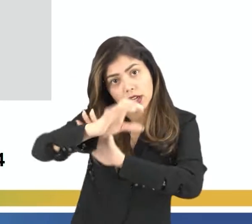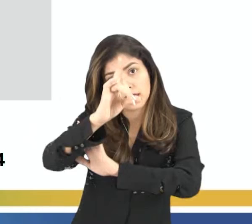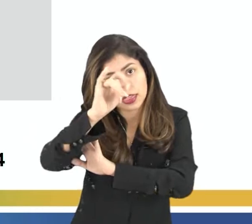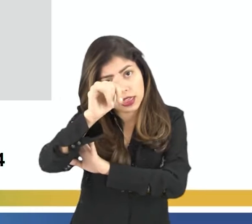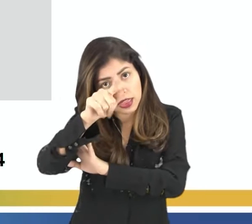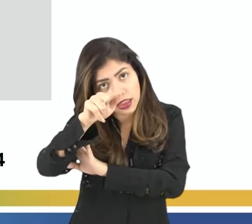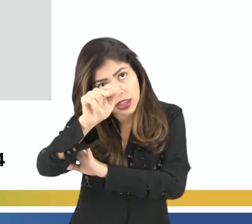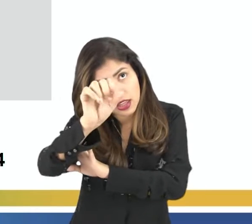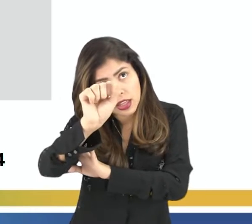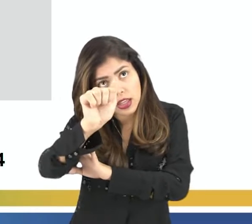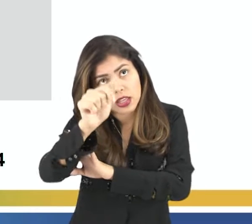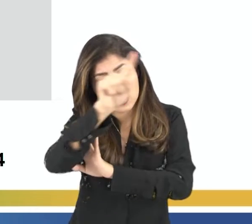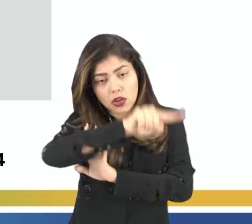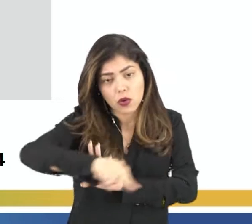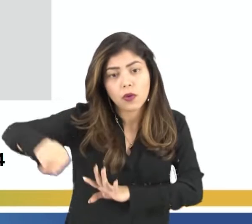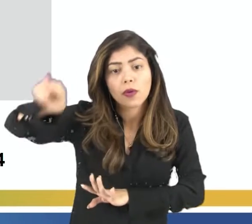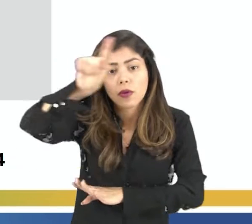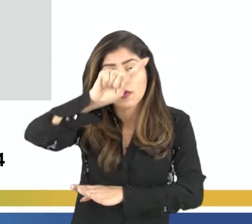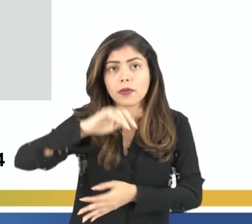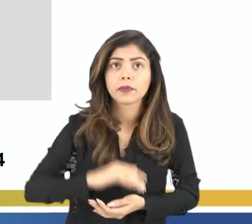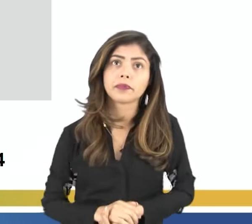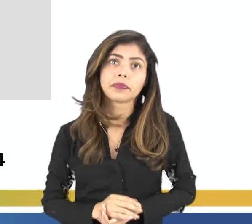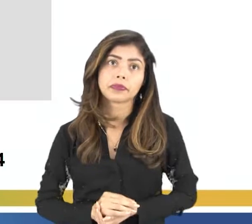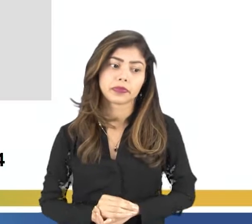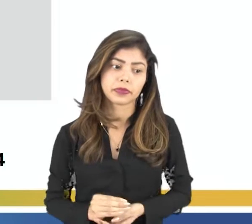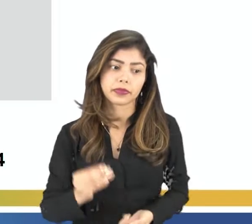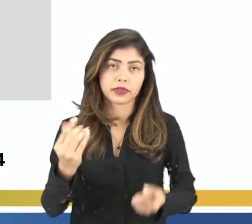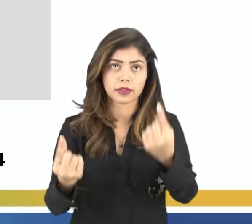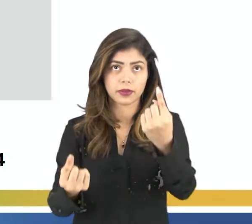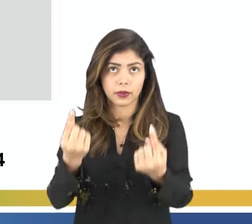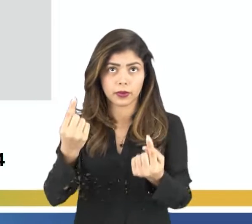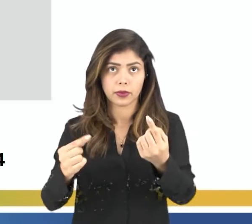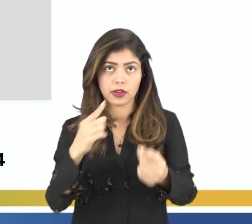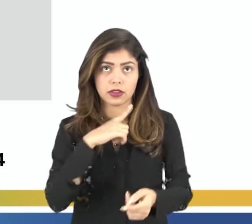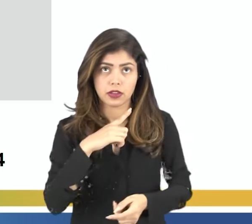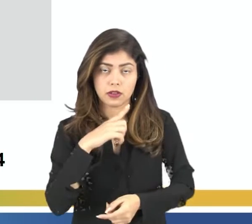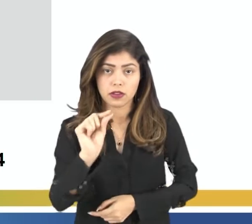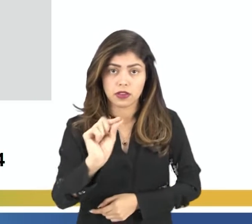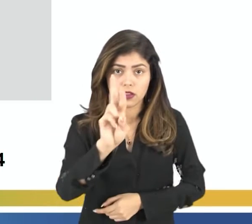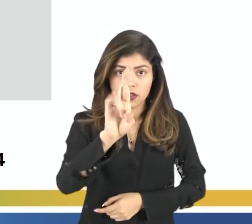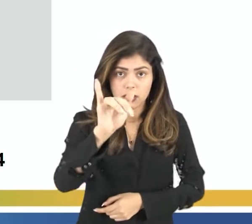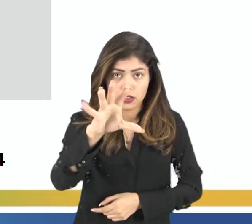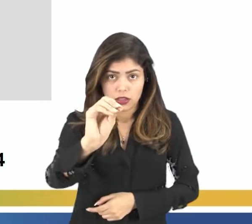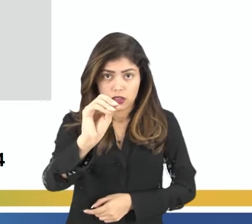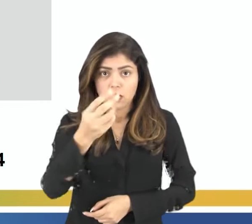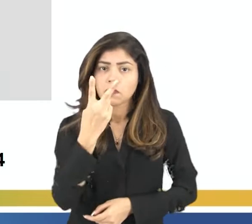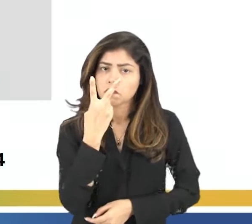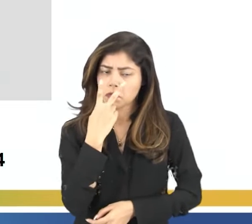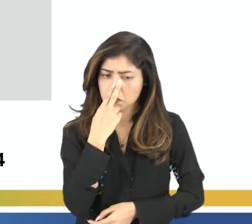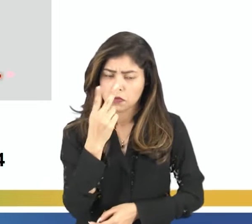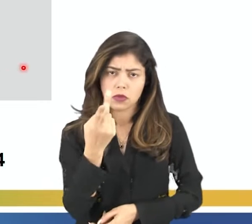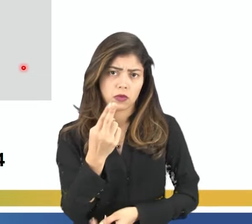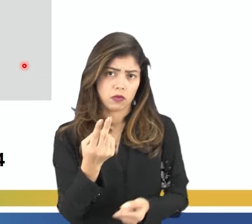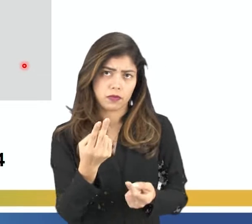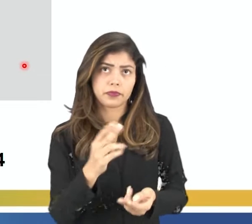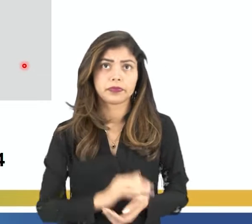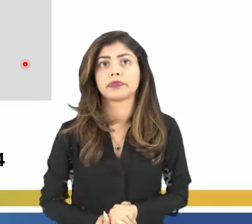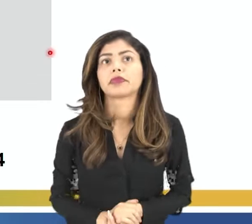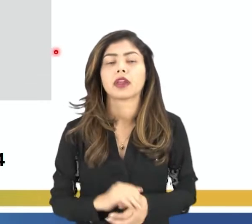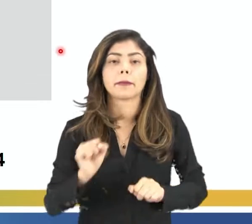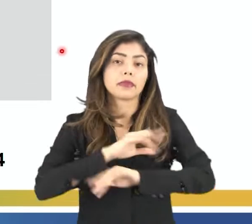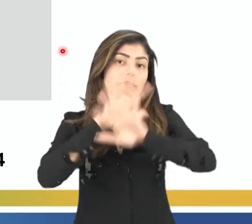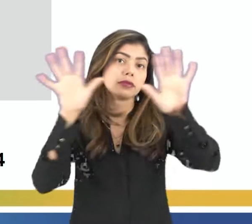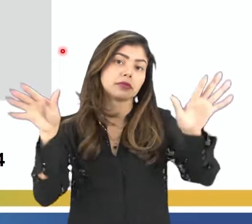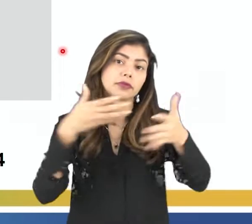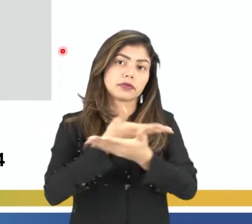densa, essa parte coberta aqui. Em ambas, nós teremos o raio, um elemento em comum. Para que